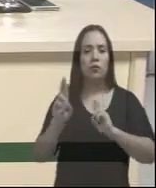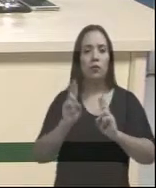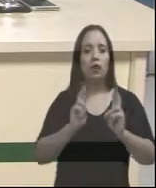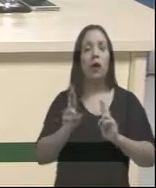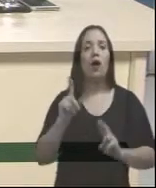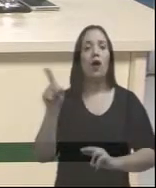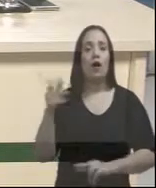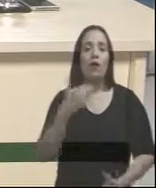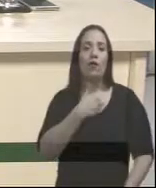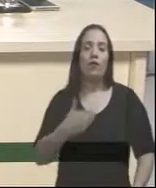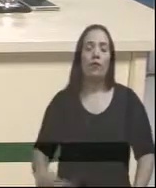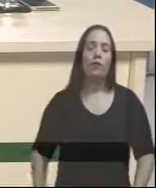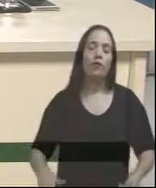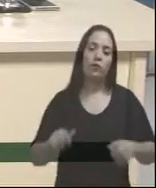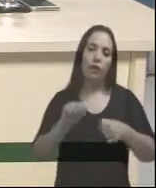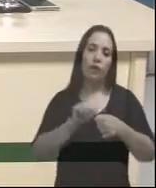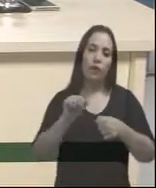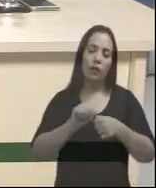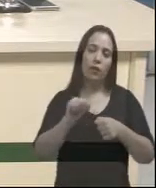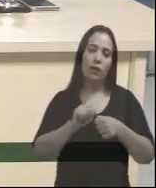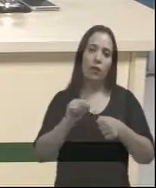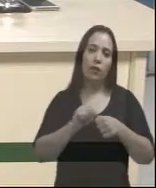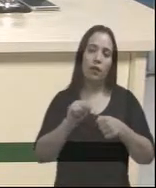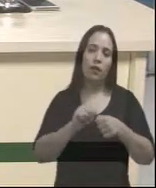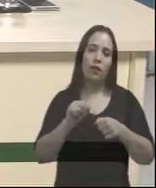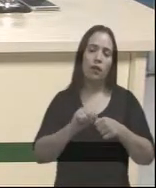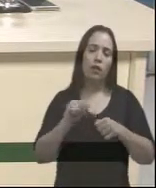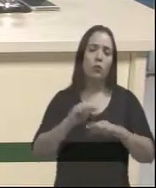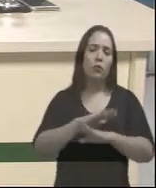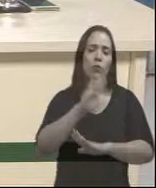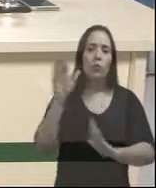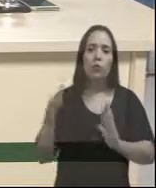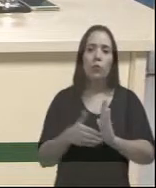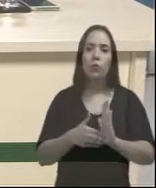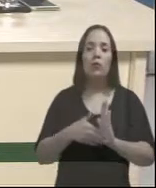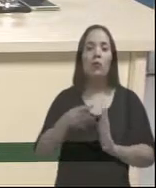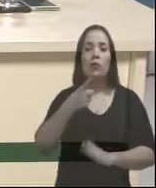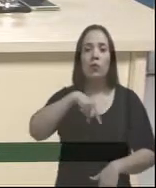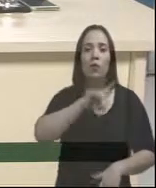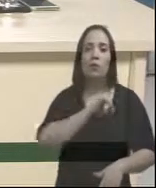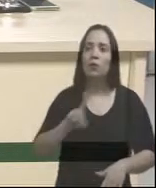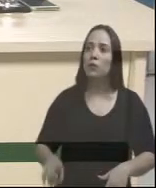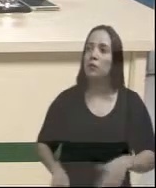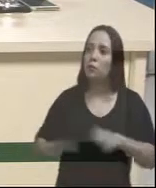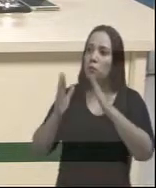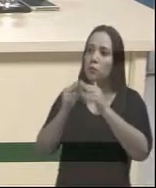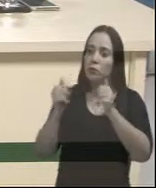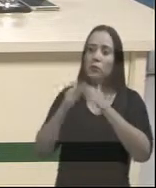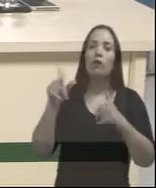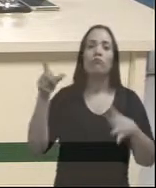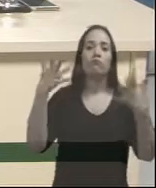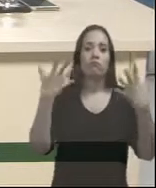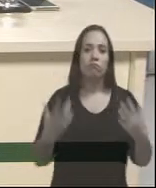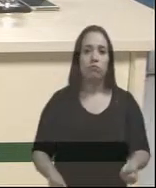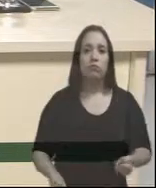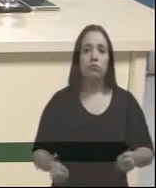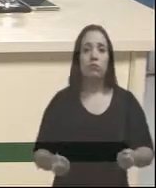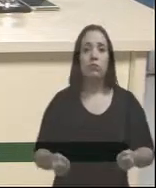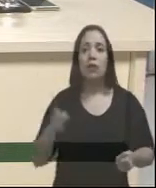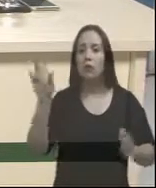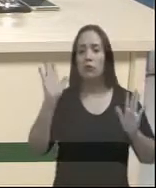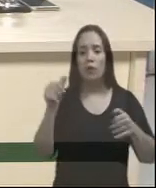o governador fez tudo que a gente pediu. Daqui para frente, se não der certo, ele está